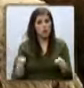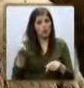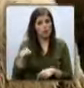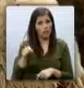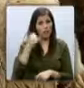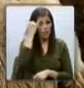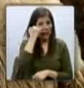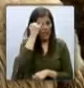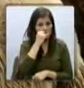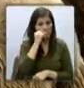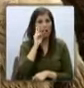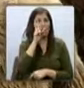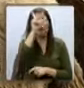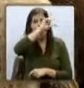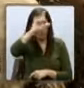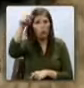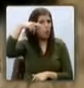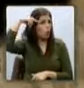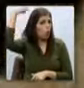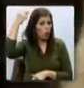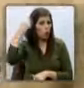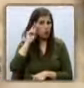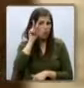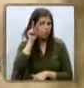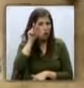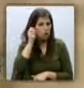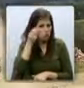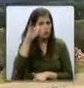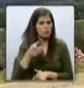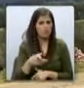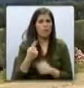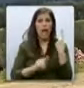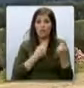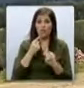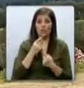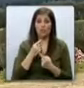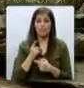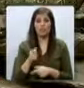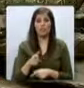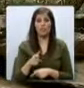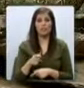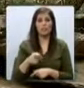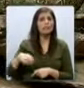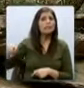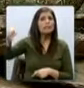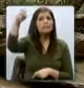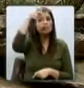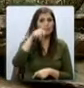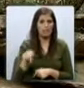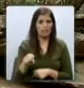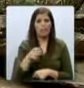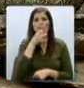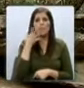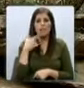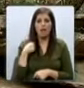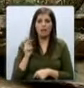Bragança vê-os ao longe com alguma frequência e vezes em quão por aqui Ronda pronto por de manhã eu